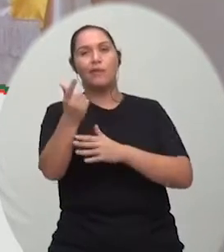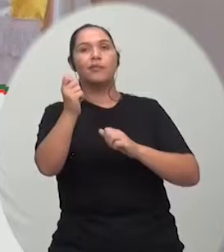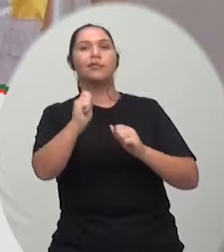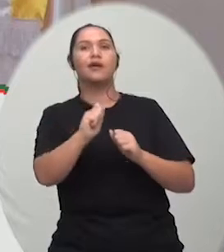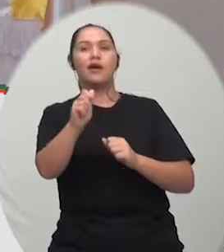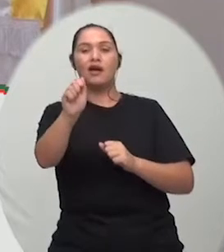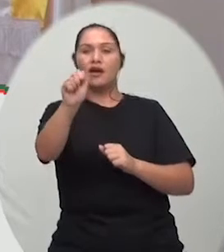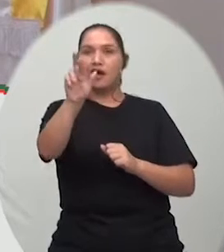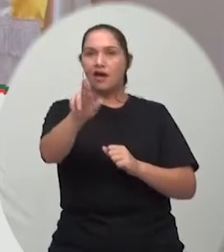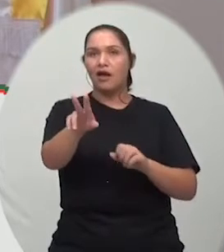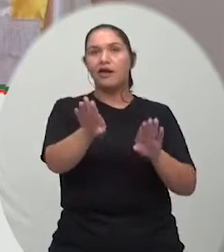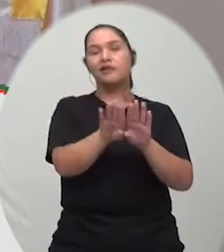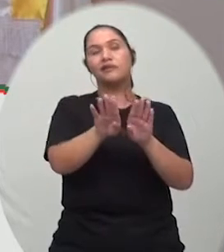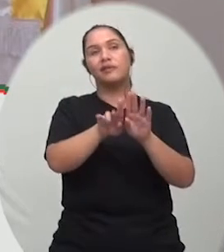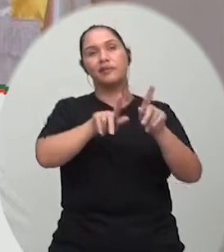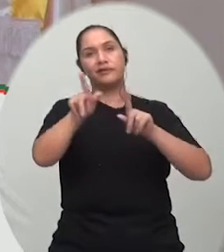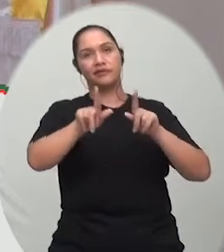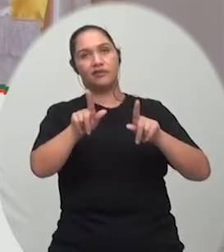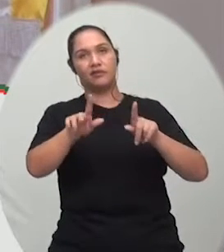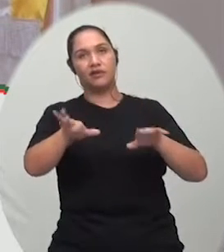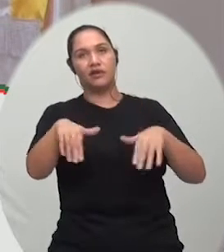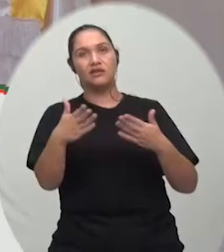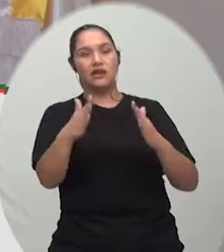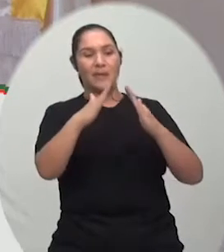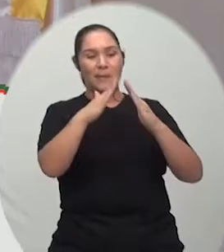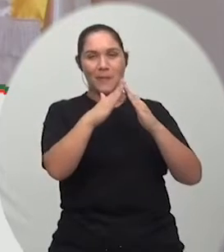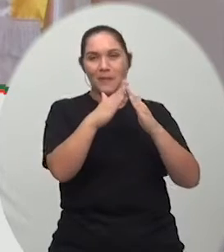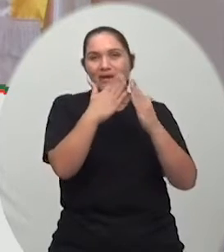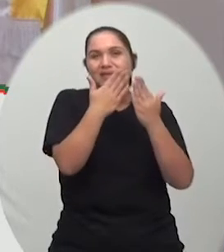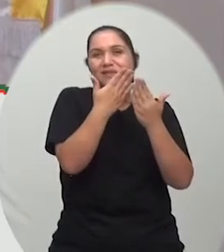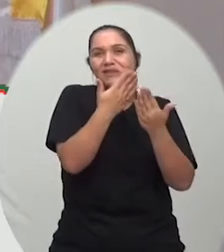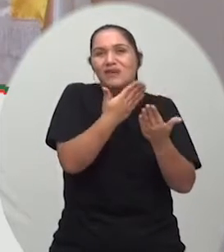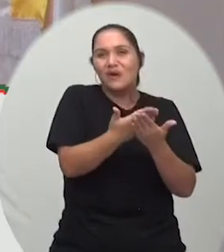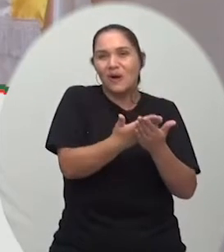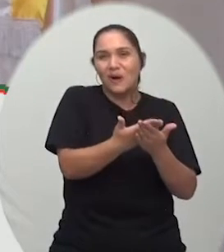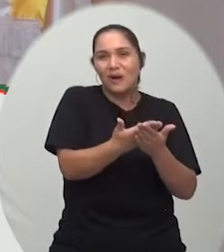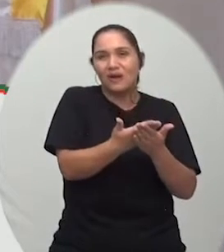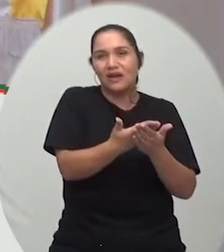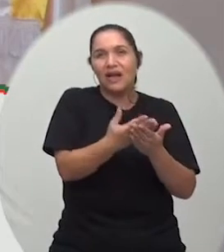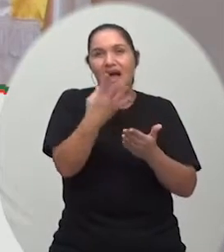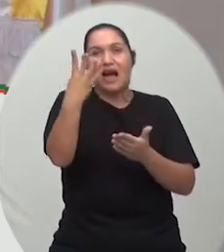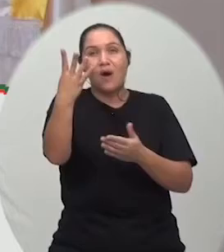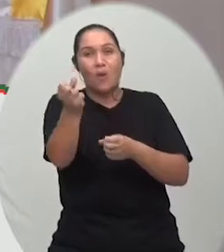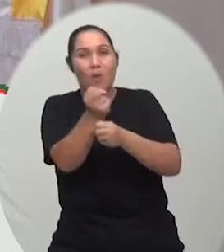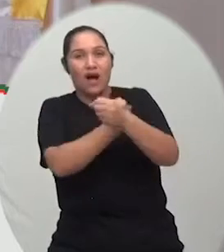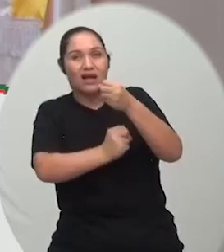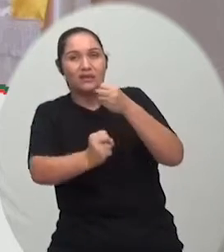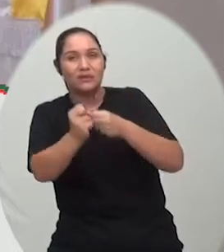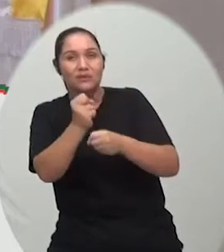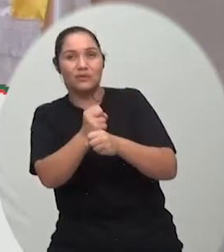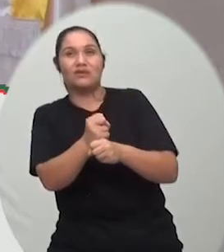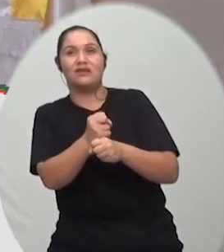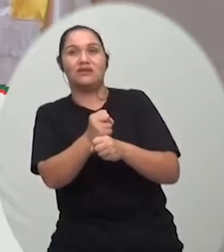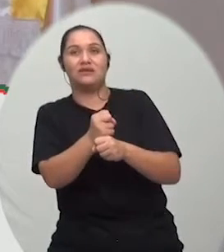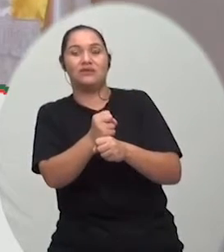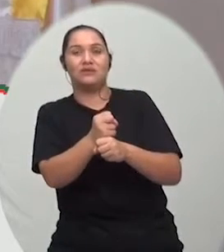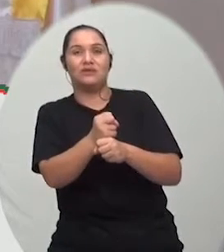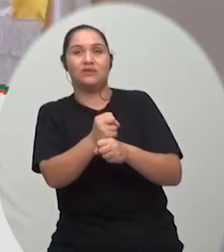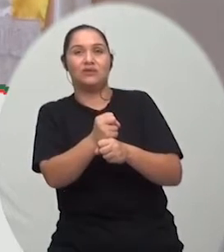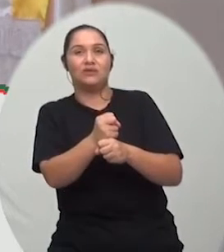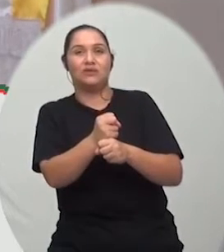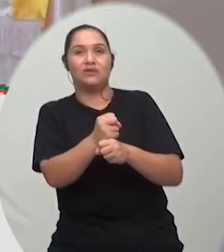colégio recém-inaugurado, e que chove dentro e queimou os ar-condicionados. E eu fui lá, pasma, passei por várias crianças